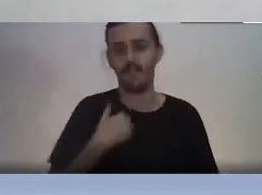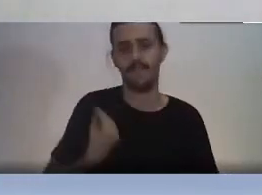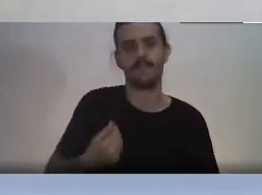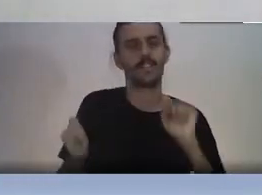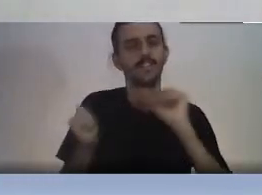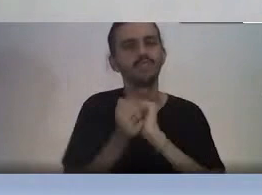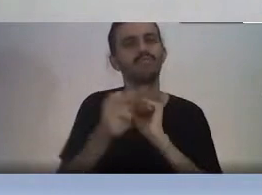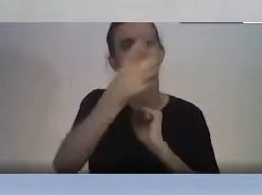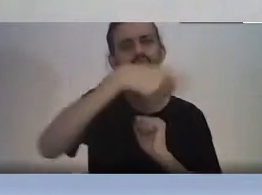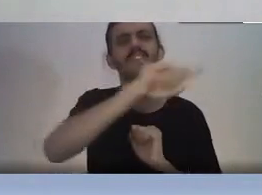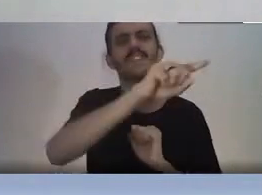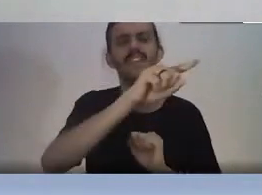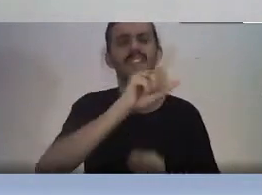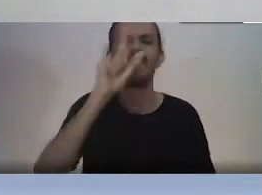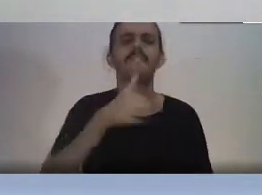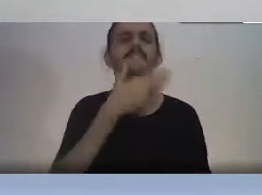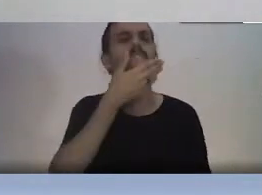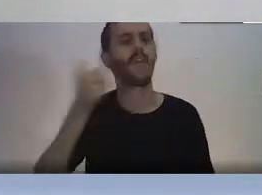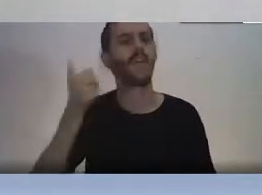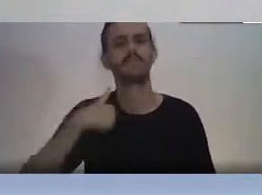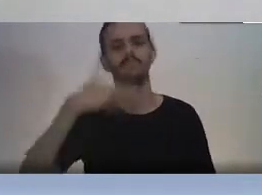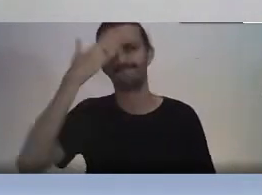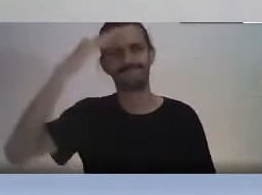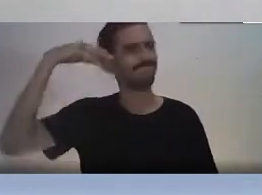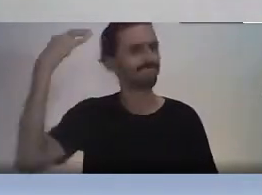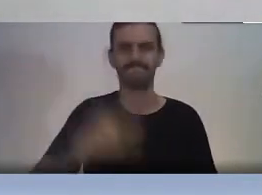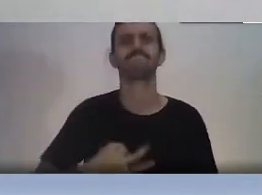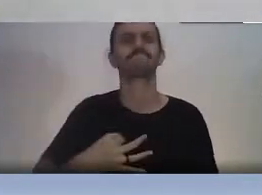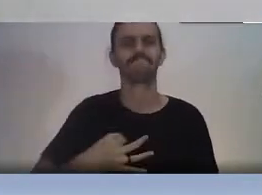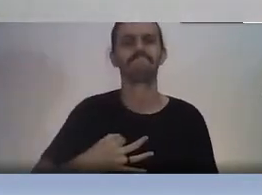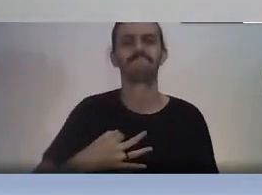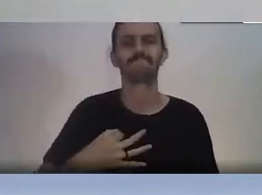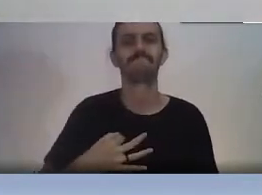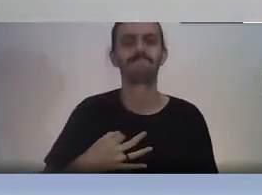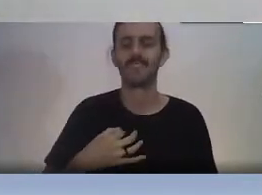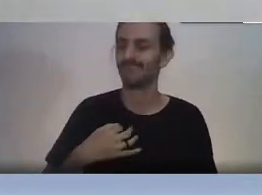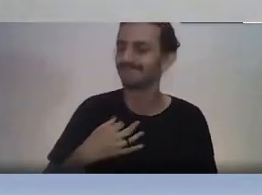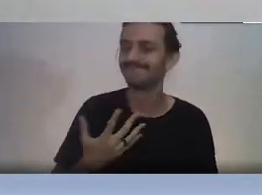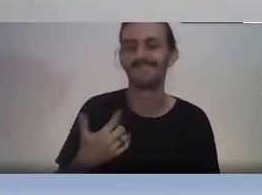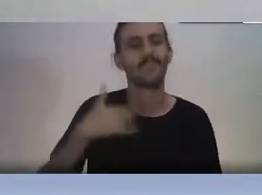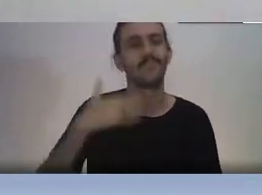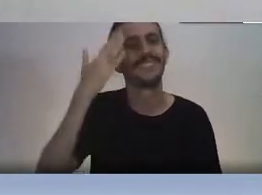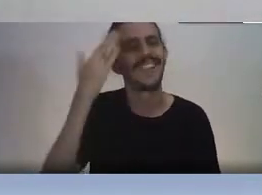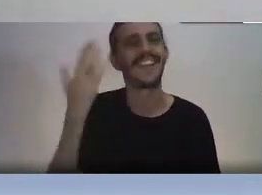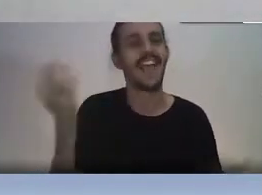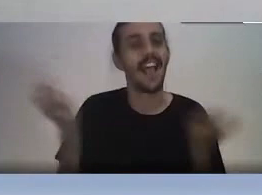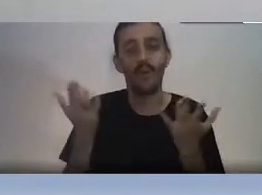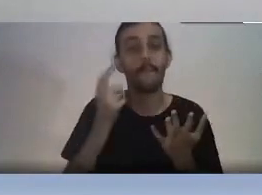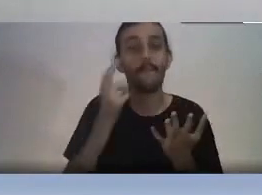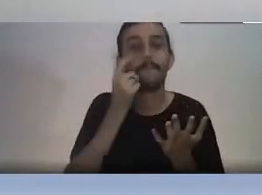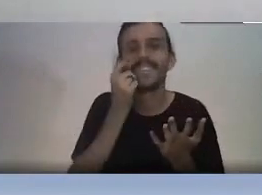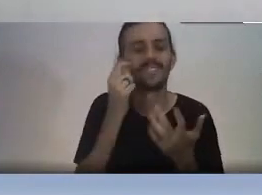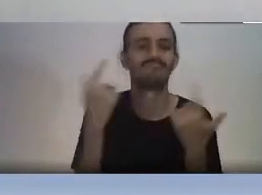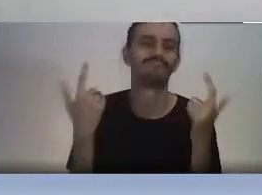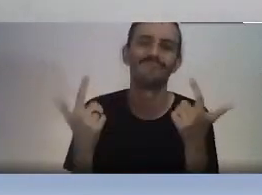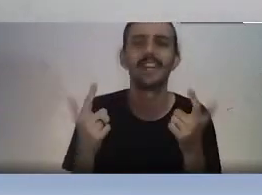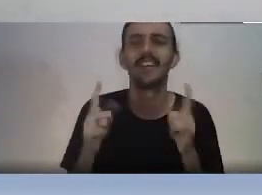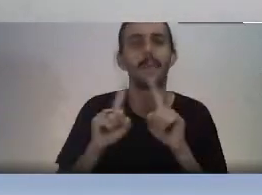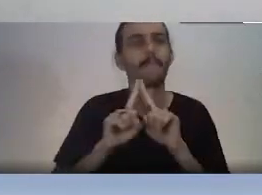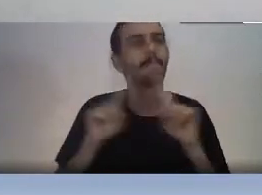ter vivido isso com vocês. Eu sei que mesmo a gente não estando presencialmente juntos, eu tenho certeza de uma